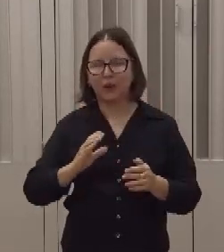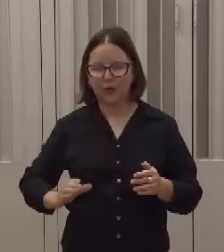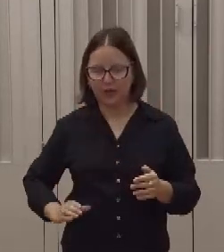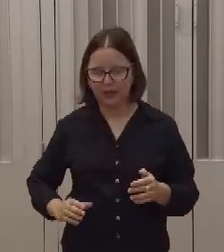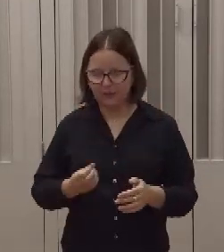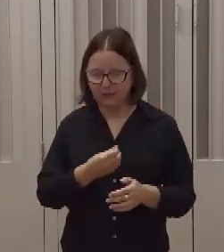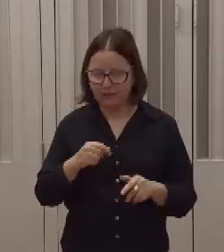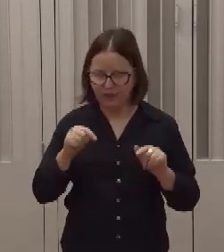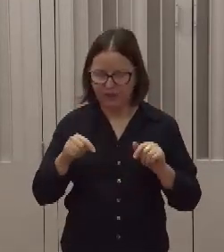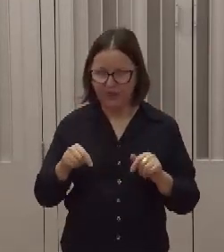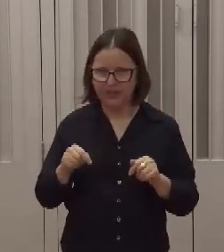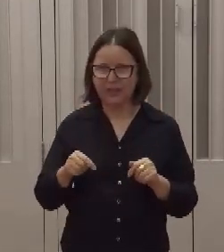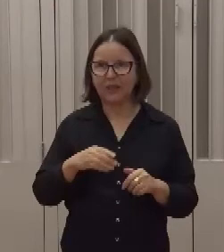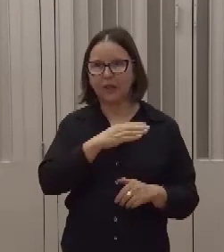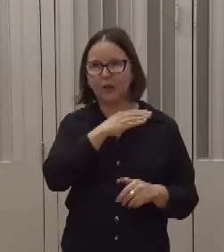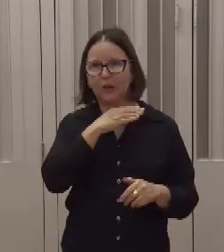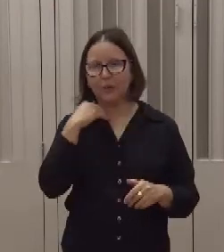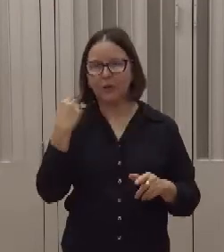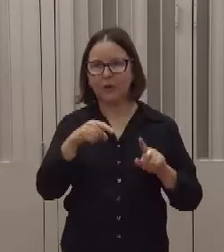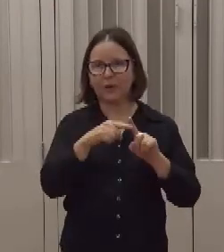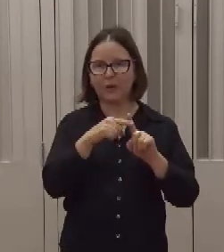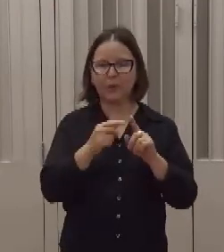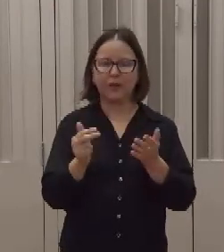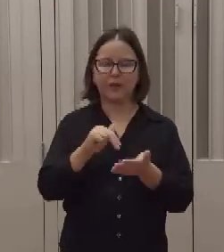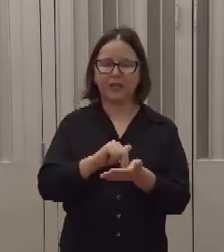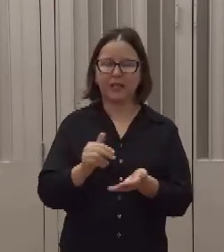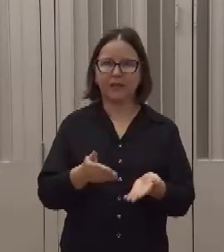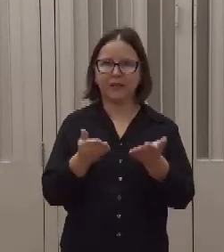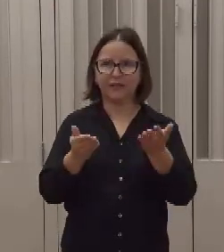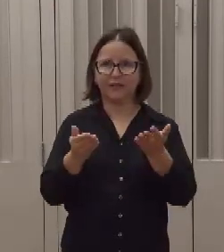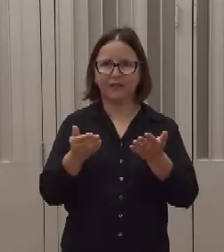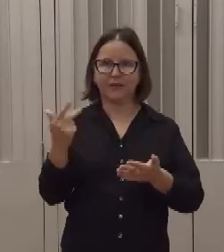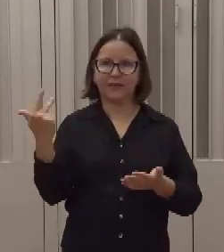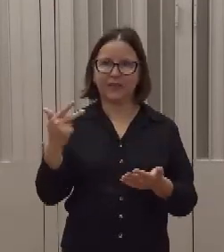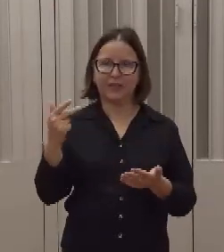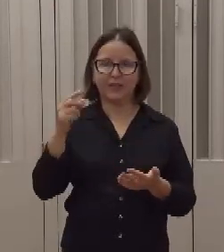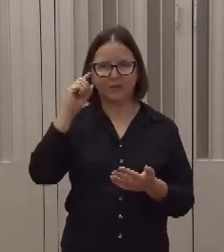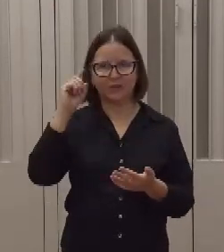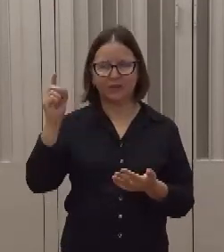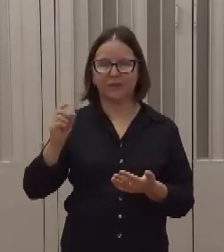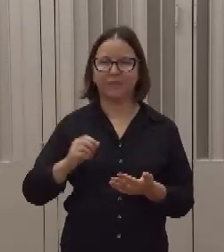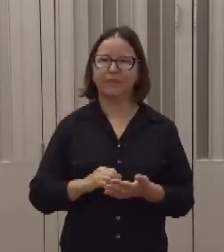nós. E ele morreu na cruz e ele ressuscitou no terceiro dia.